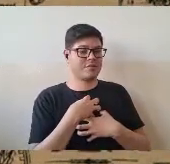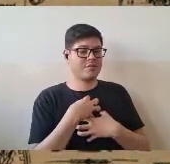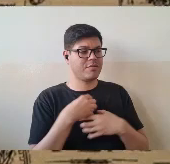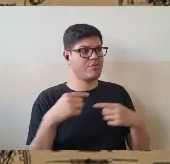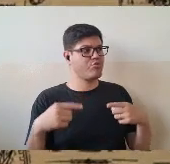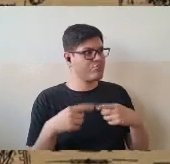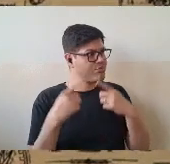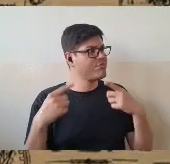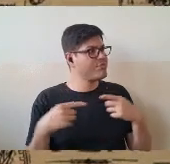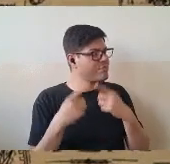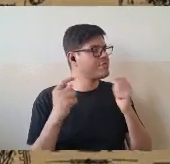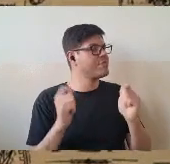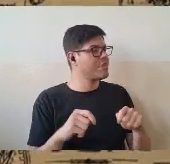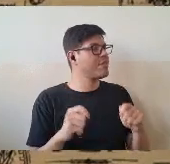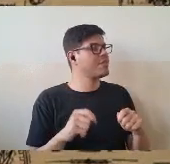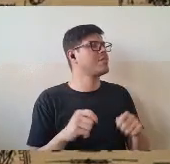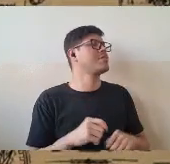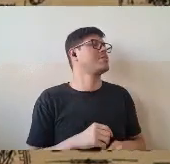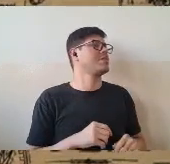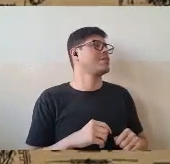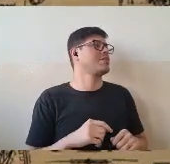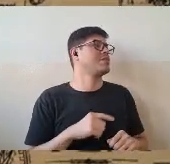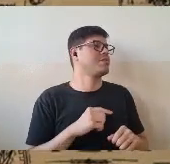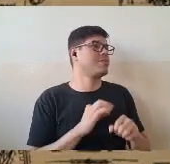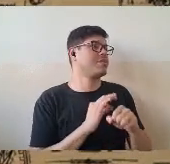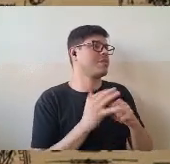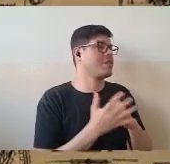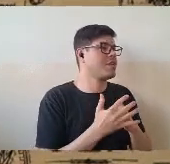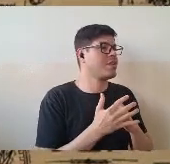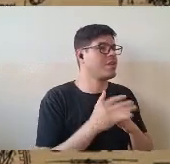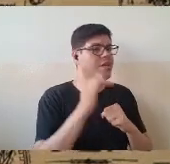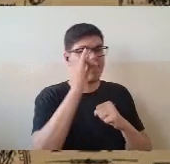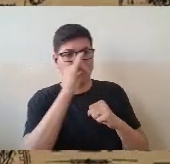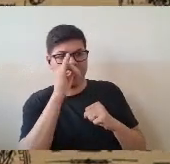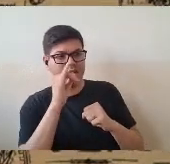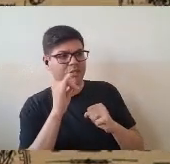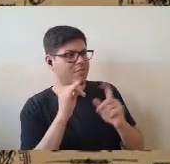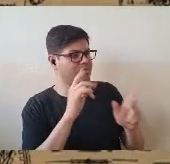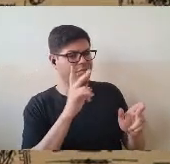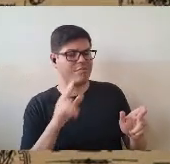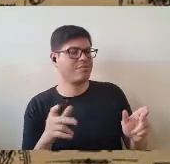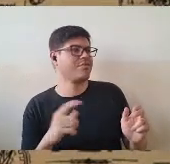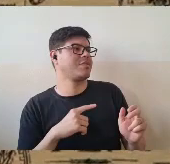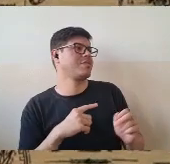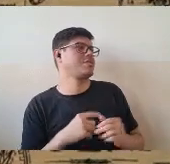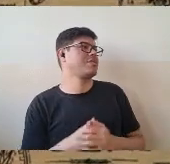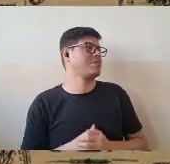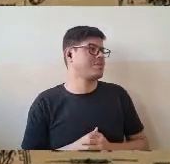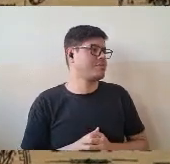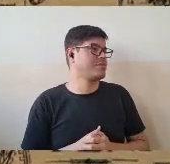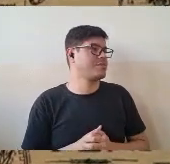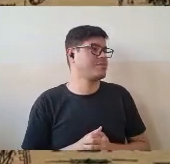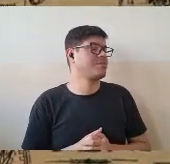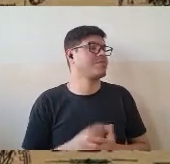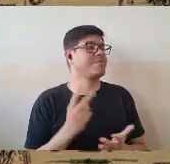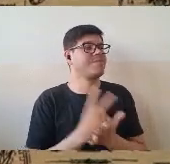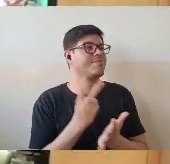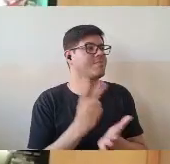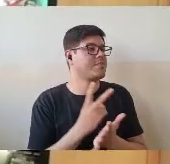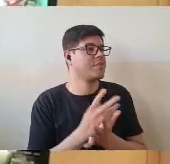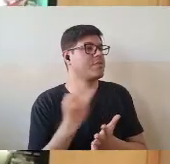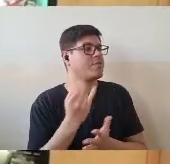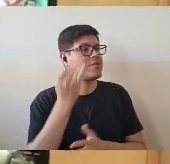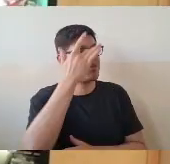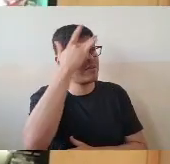dizer, juntos, nós estamos cuidando do futuro, que é a criança, tá, da mamãezinha. Você está entendendo? O senhor